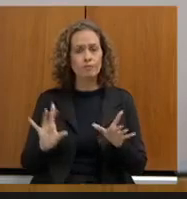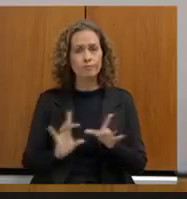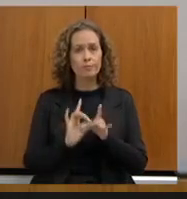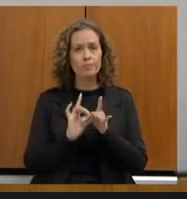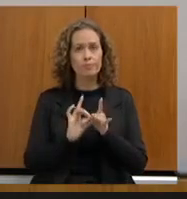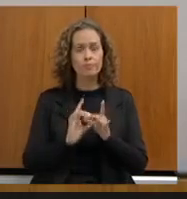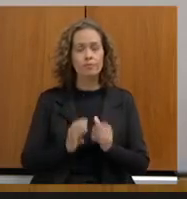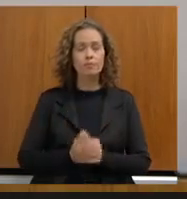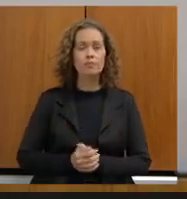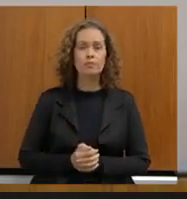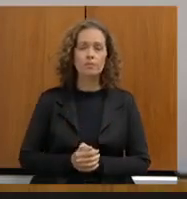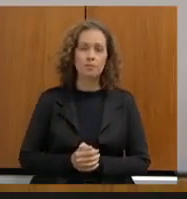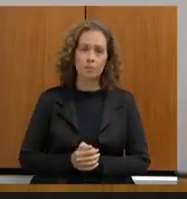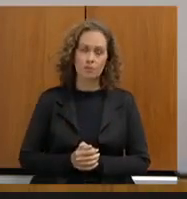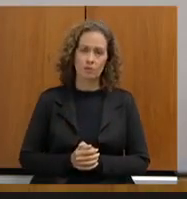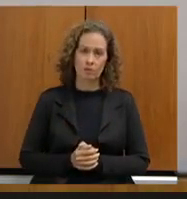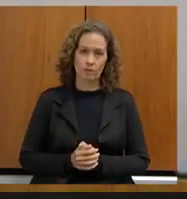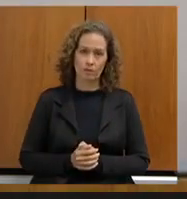do Sol